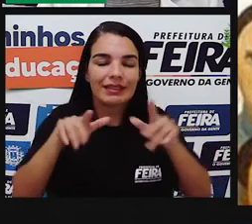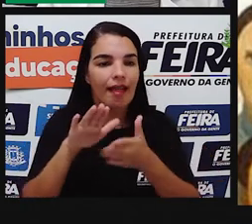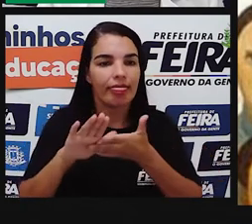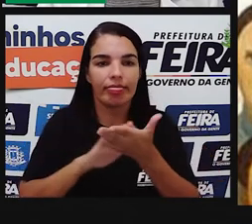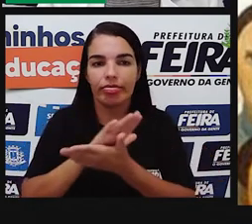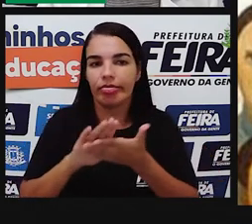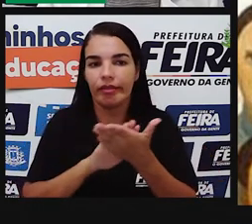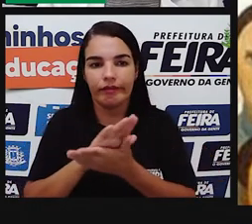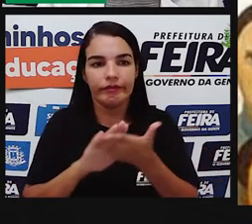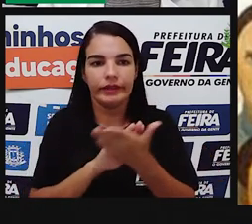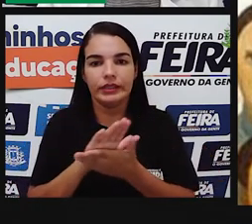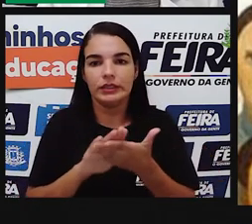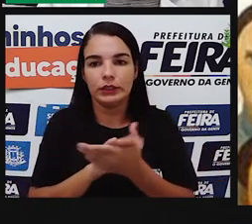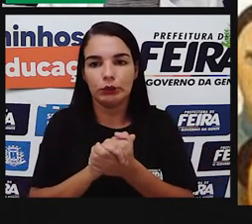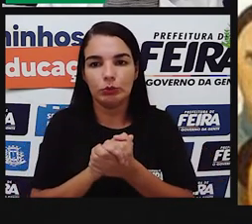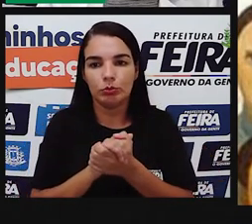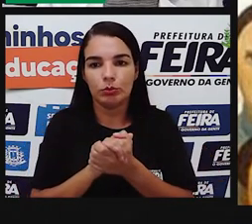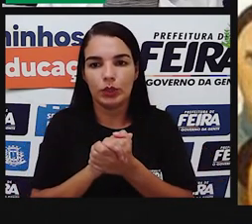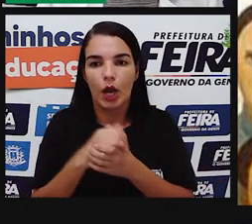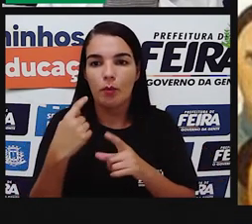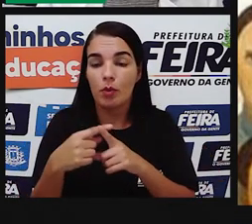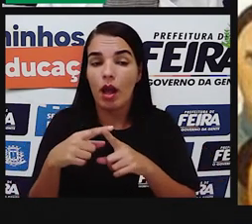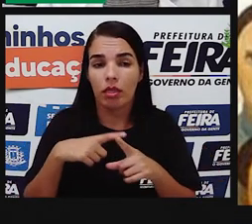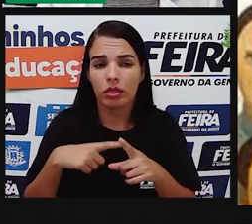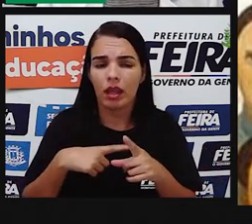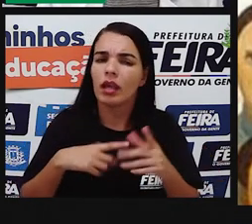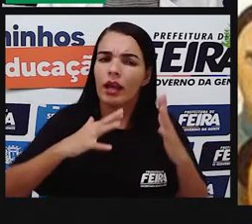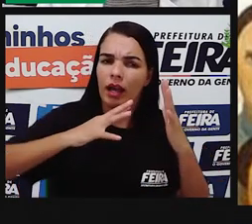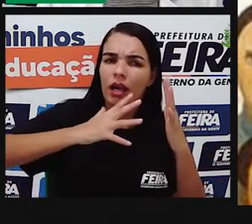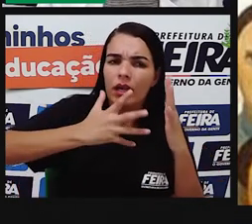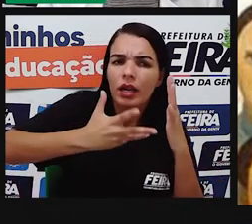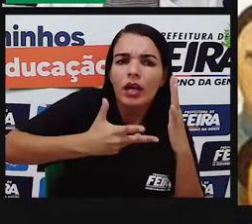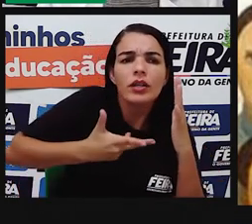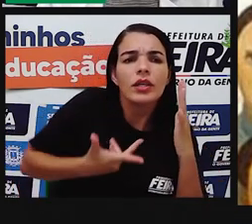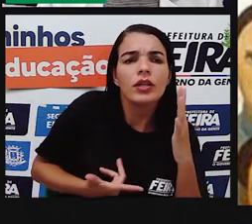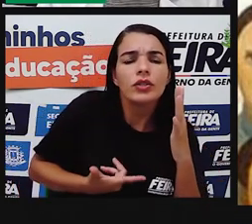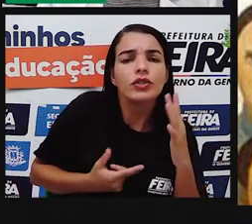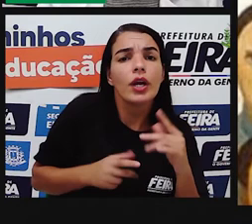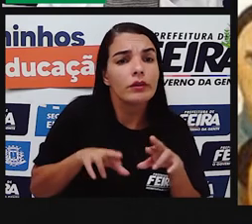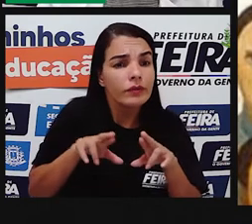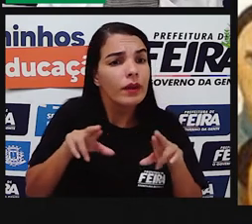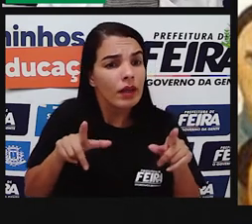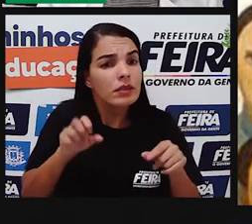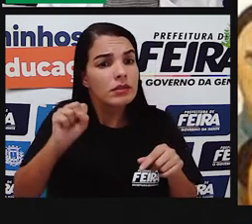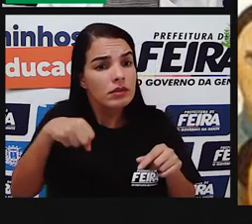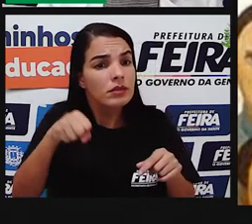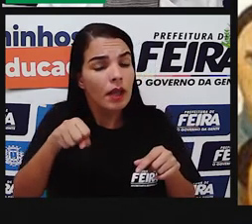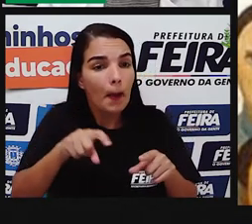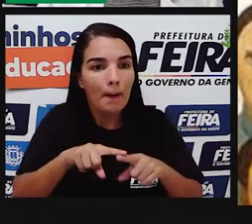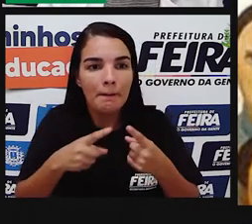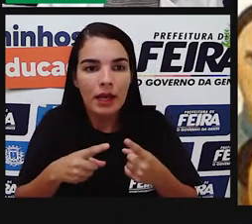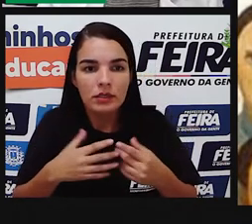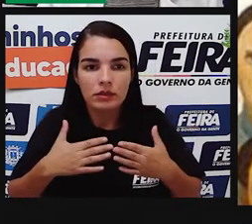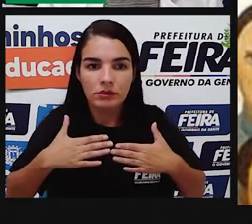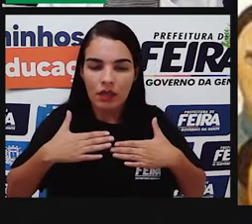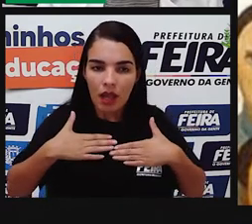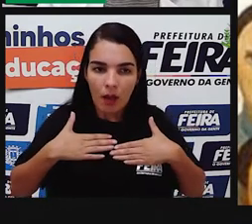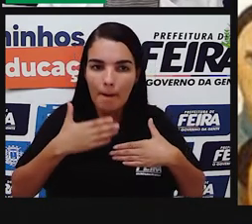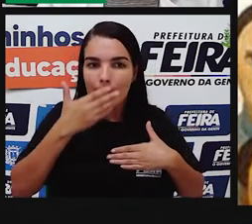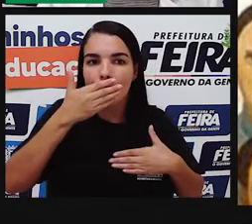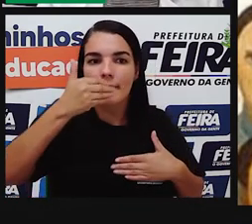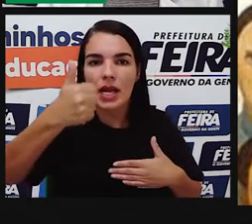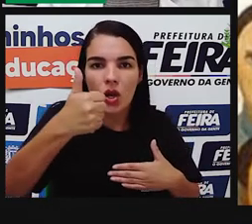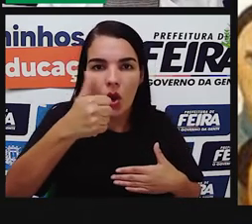As diferenças de características não dizem que nós somos melhores ou piores do que ninguém.